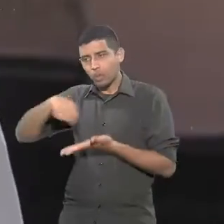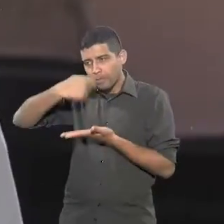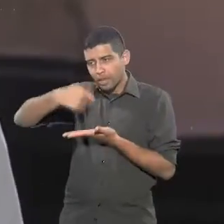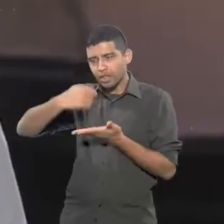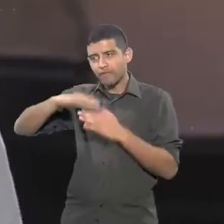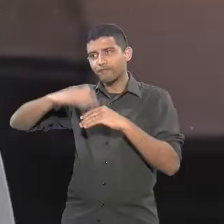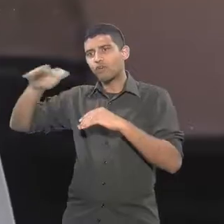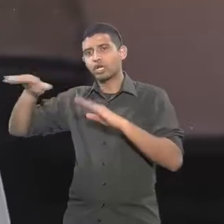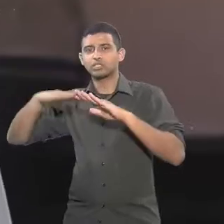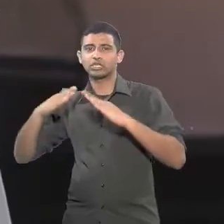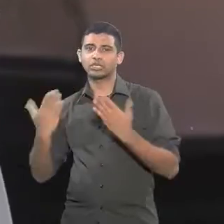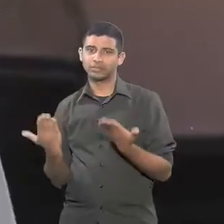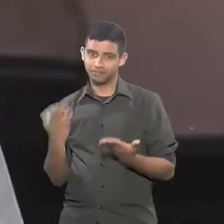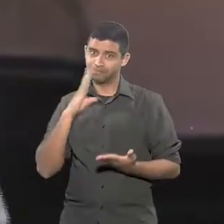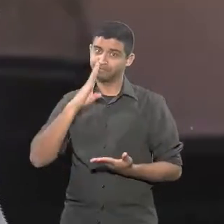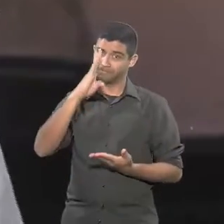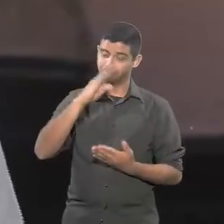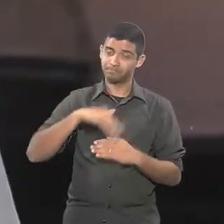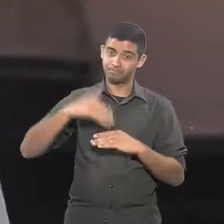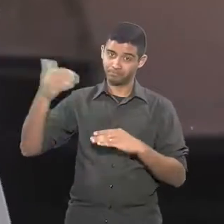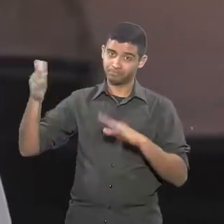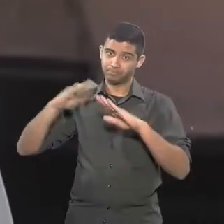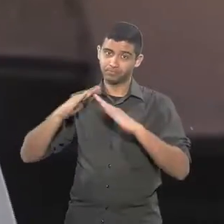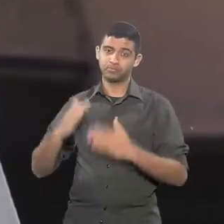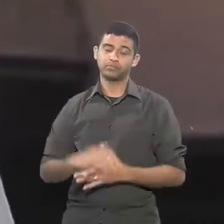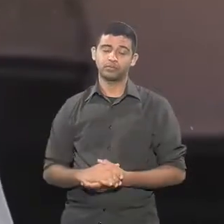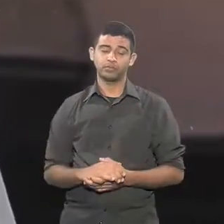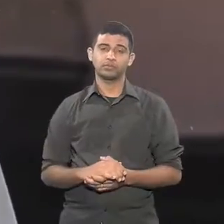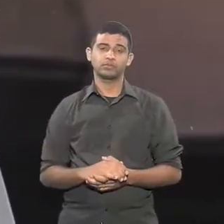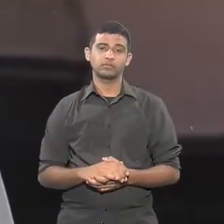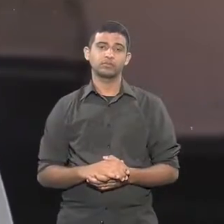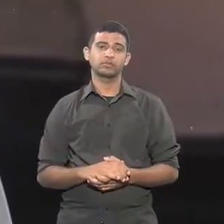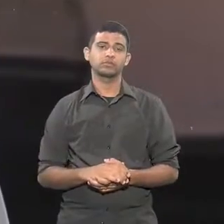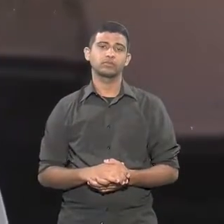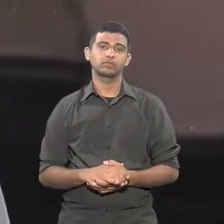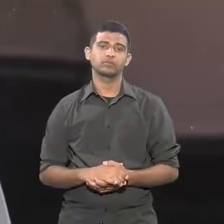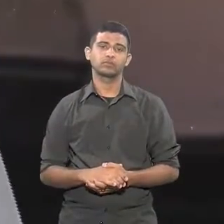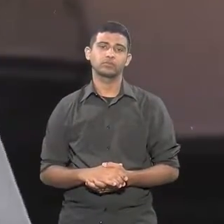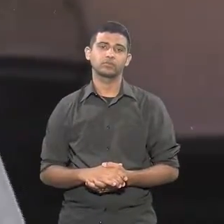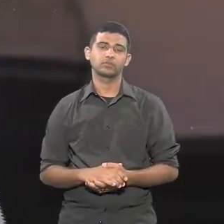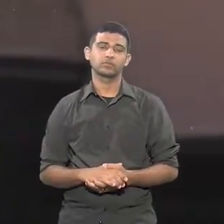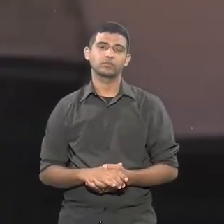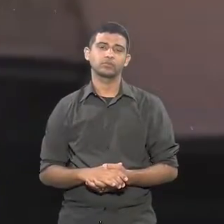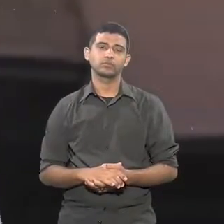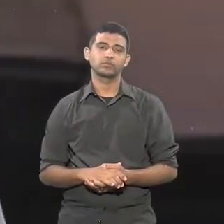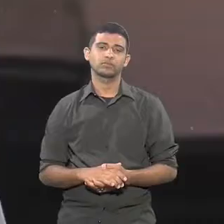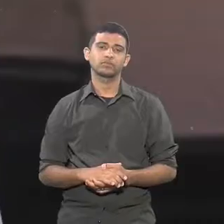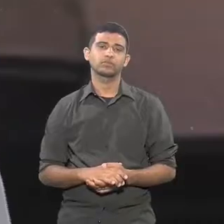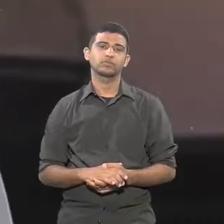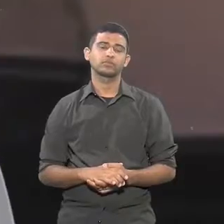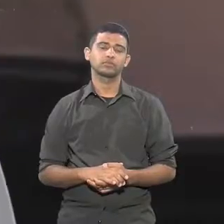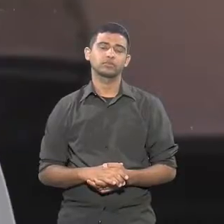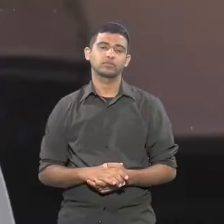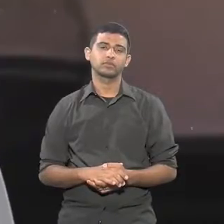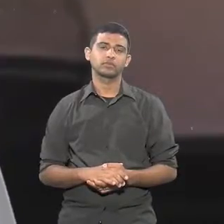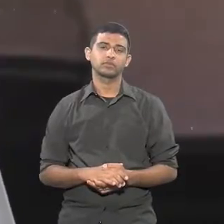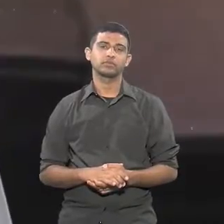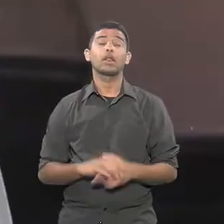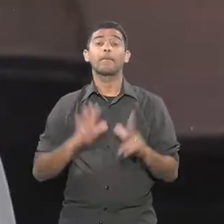alimentação fora de casa, principalmente, né? Isso aí é marcante. Muito embora,